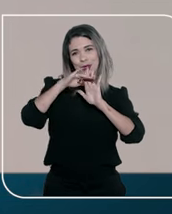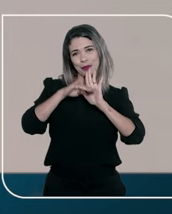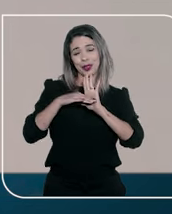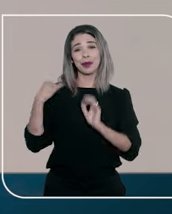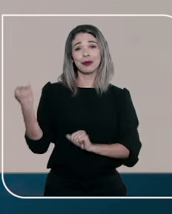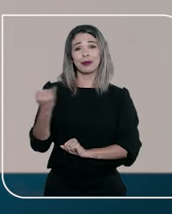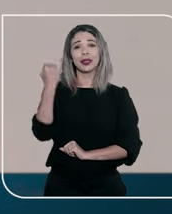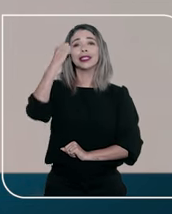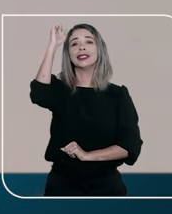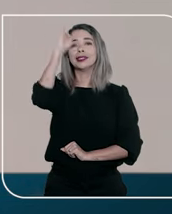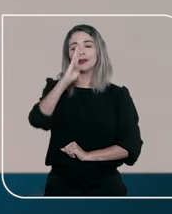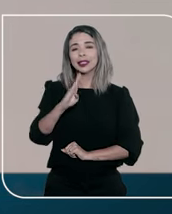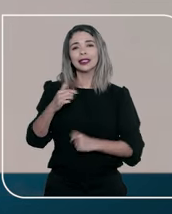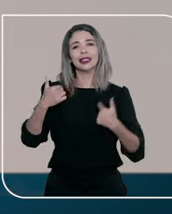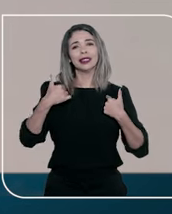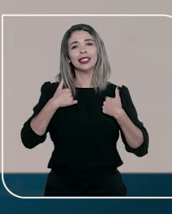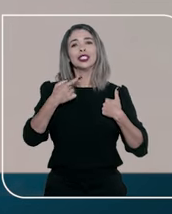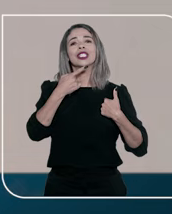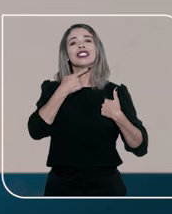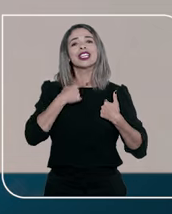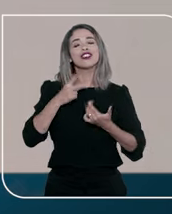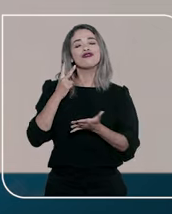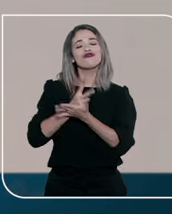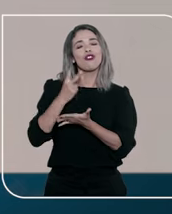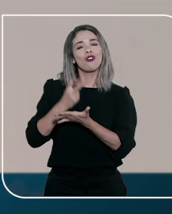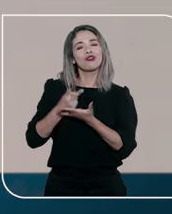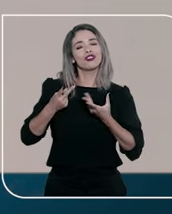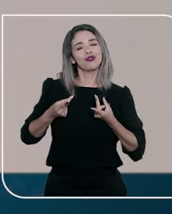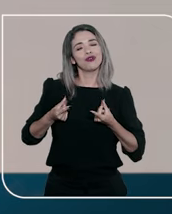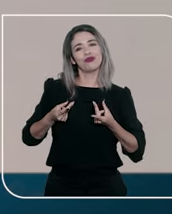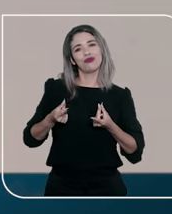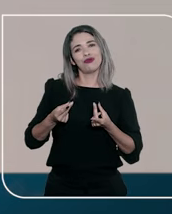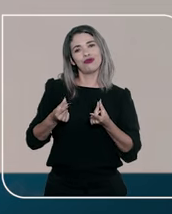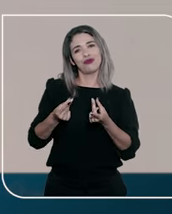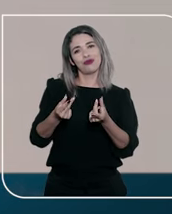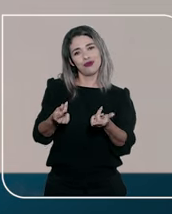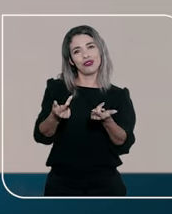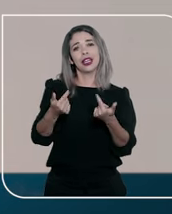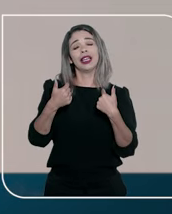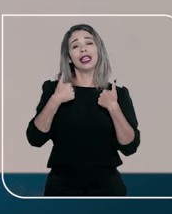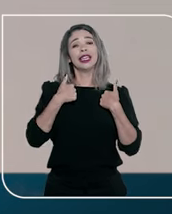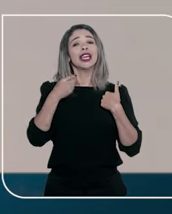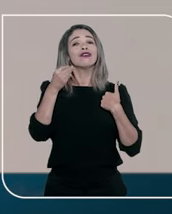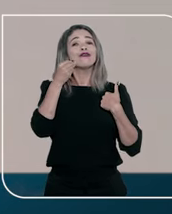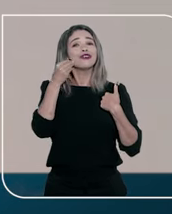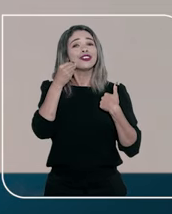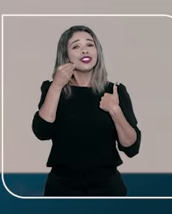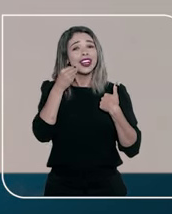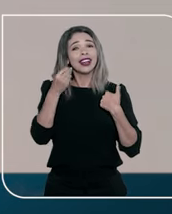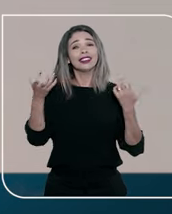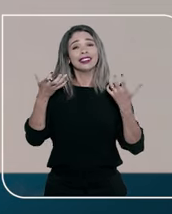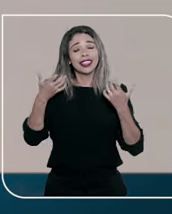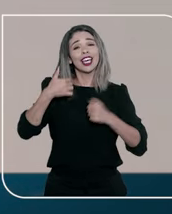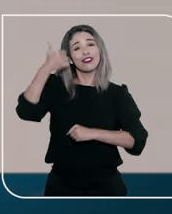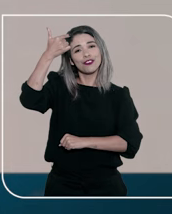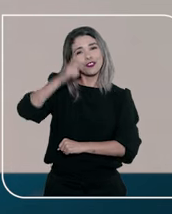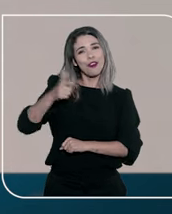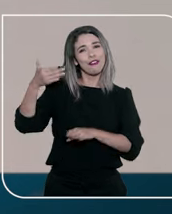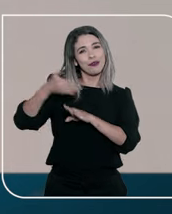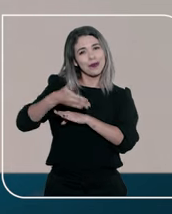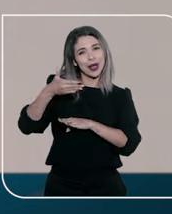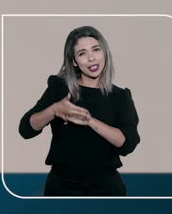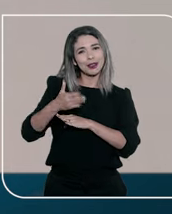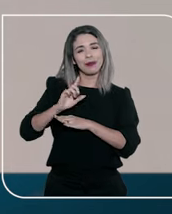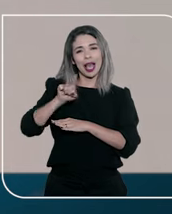e faço votos para que continue e gostaria de ter oportunidade de novamente participar quando for